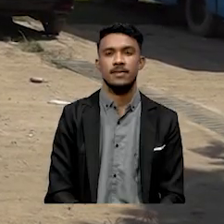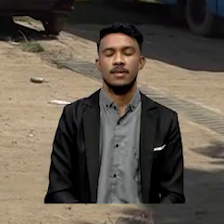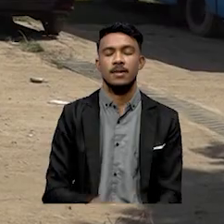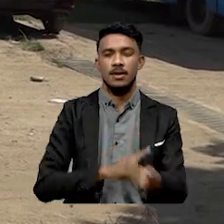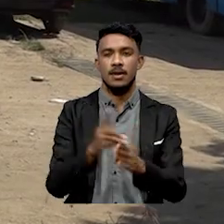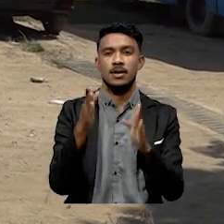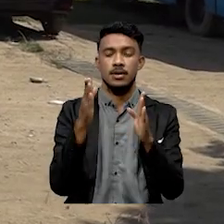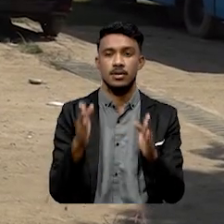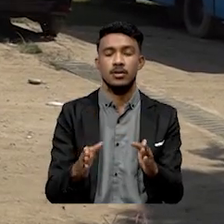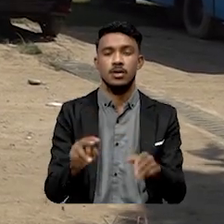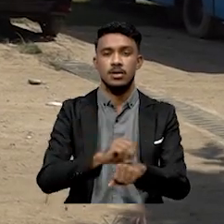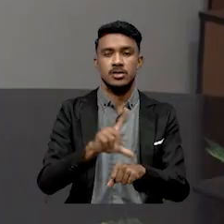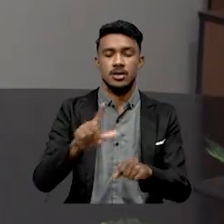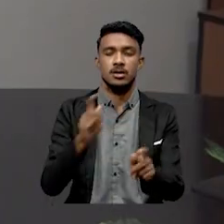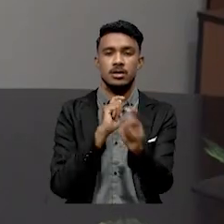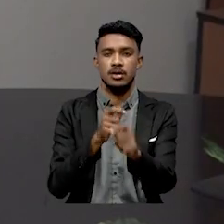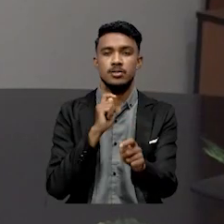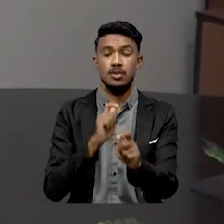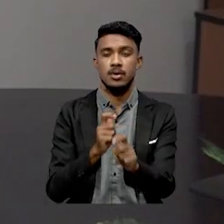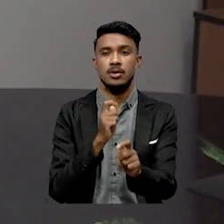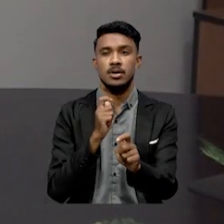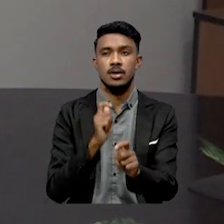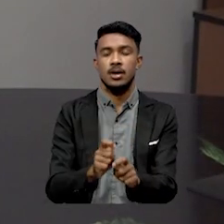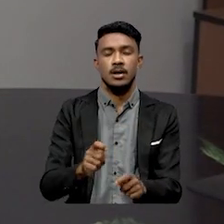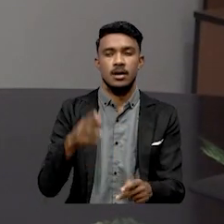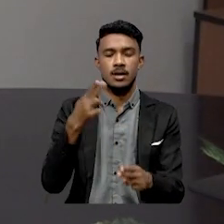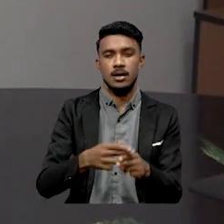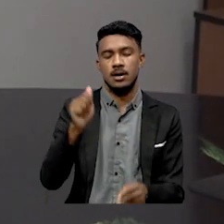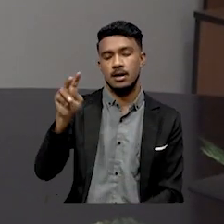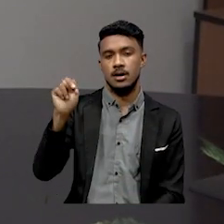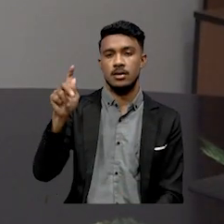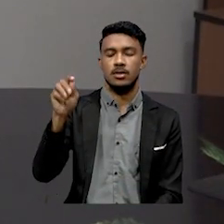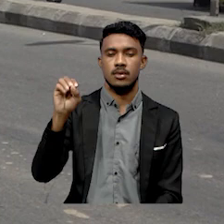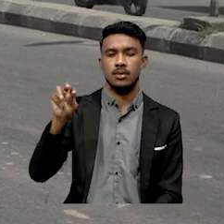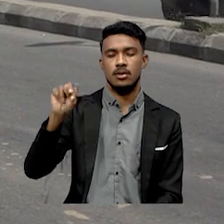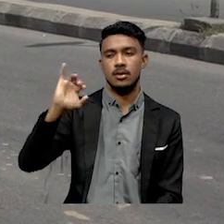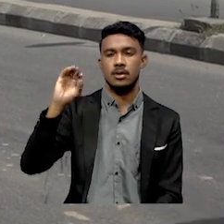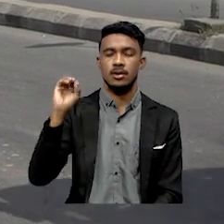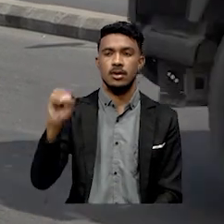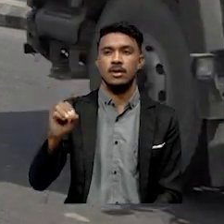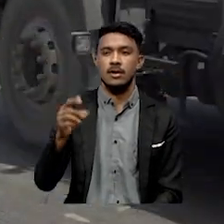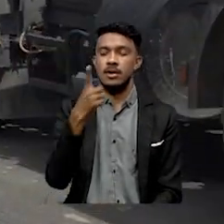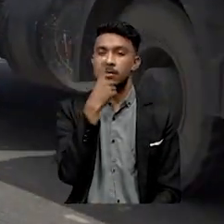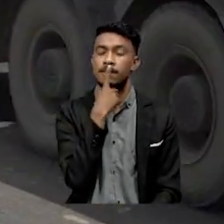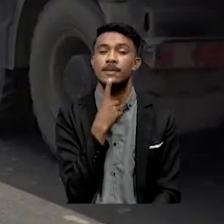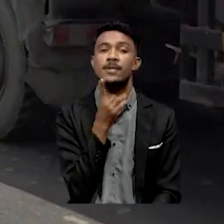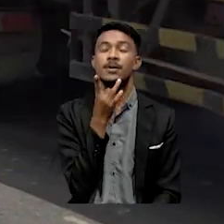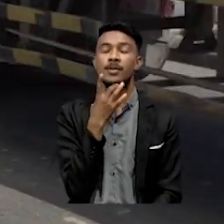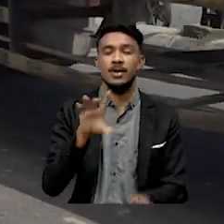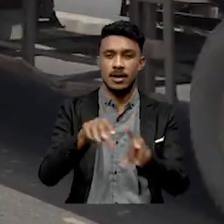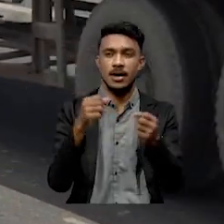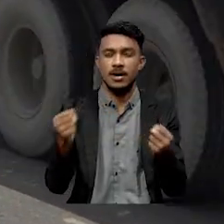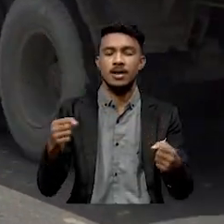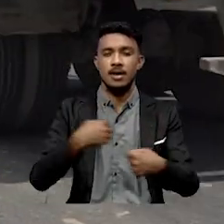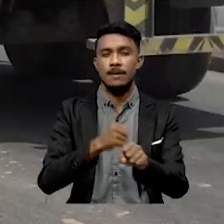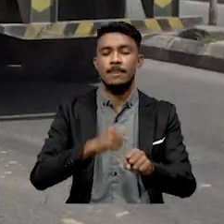Diretor Nacional Transporte Terrestre Antonio da Costa reconhece semáforo e adili laran balon avaria ona hodi contribui ba acidente tráfego